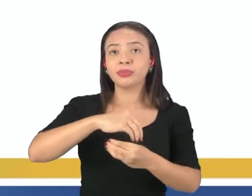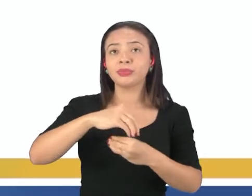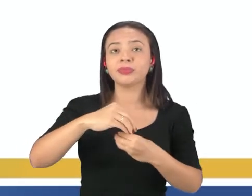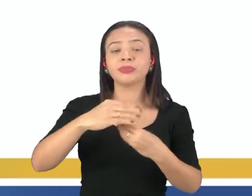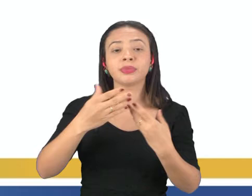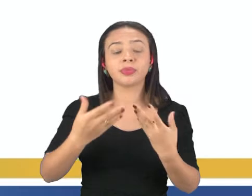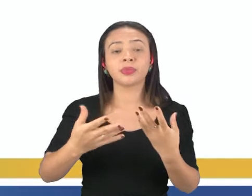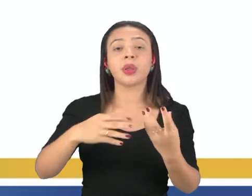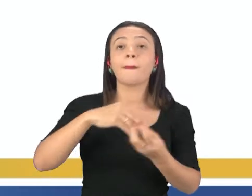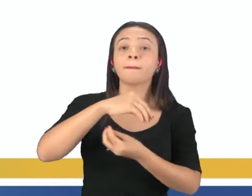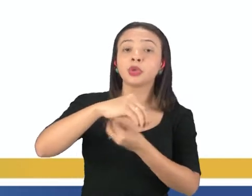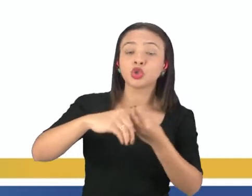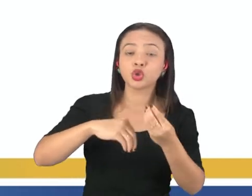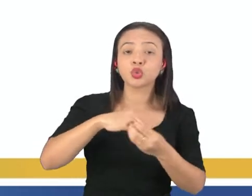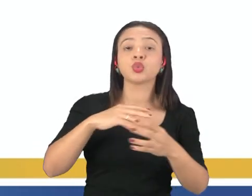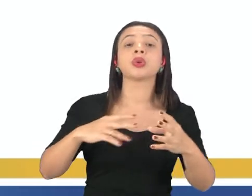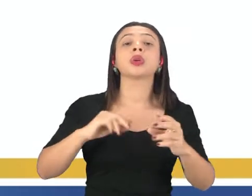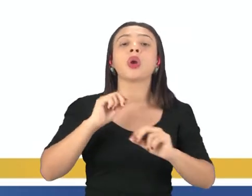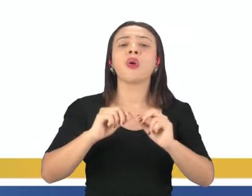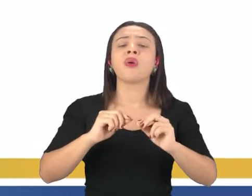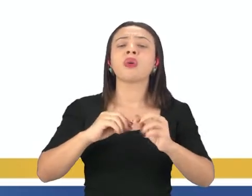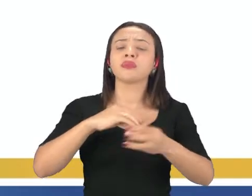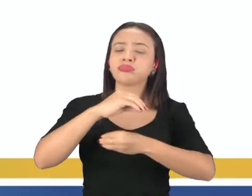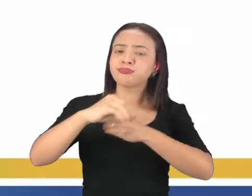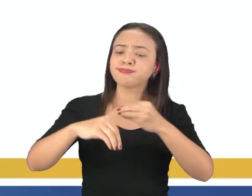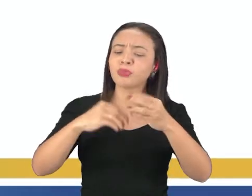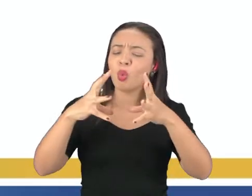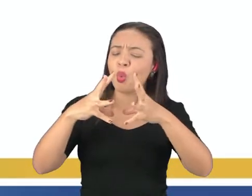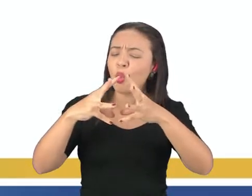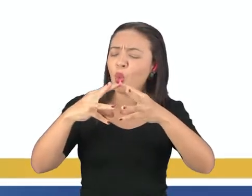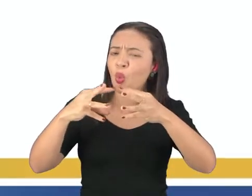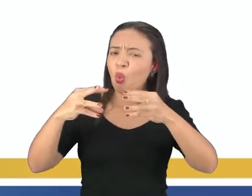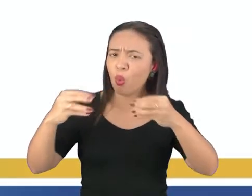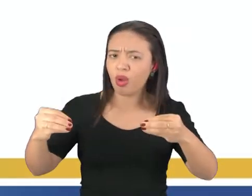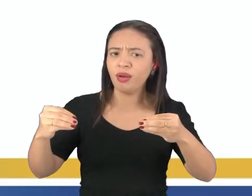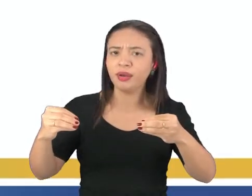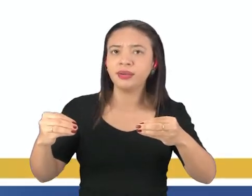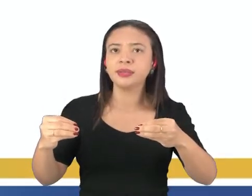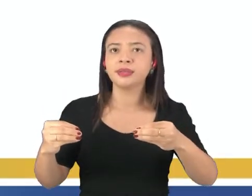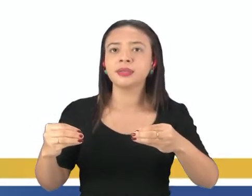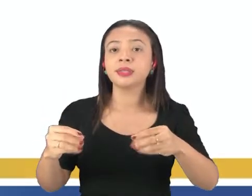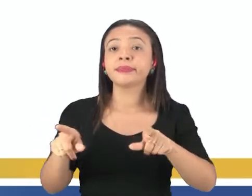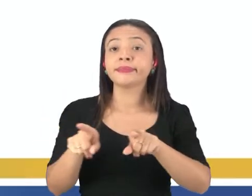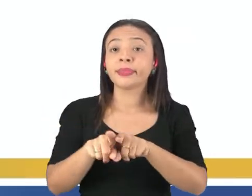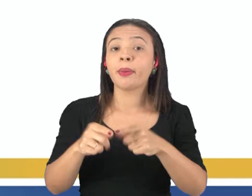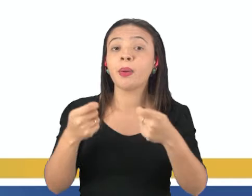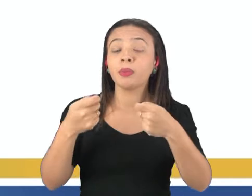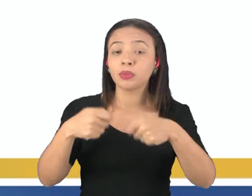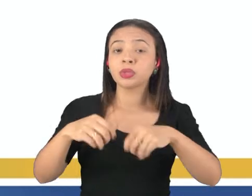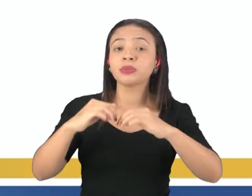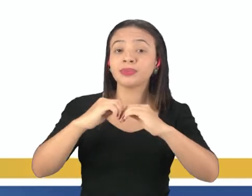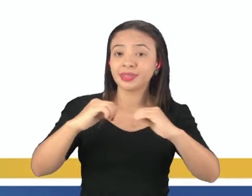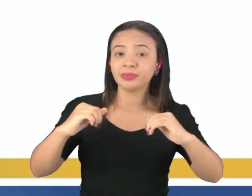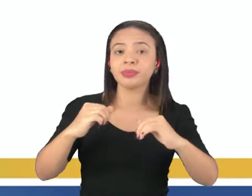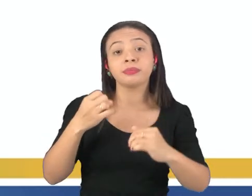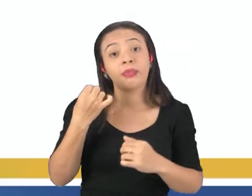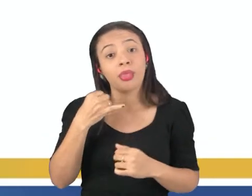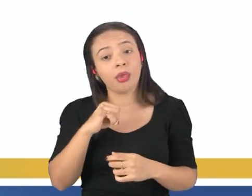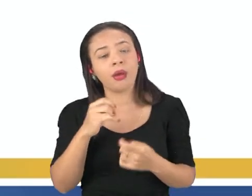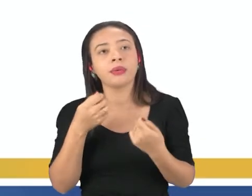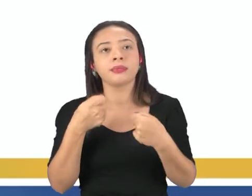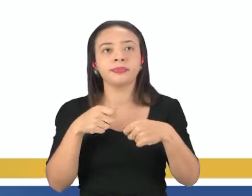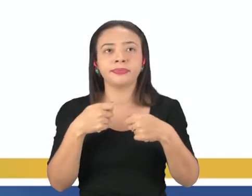tá, que são homogêneas, que são aquelas que se misturam perfeitamente, elas também podem ser separadas se for